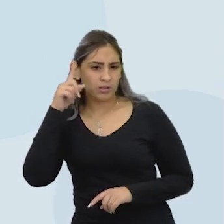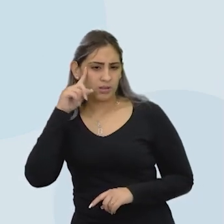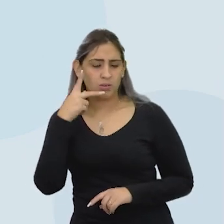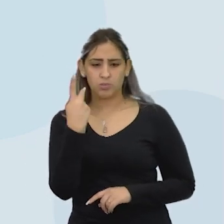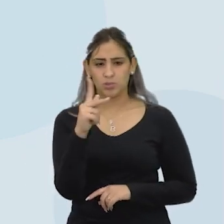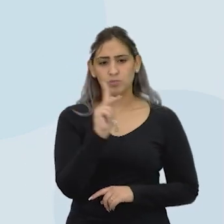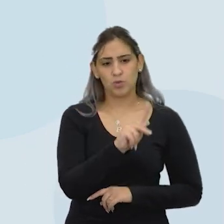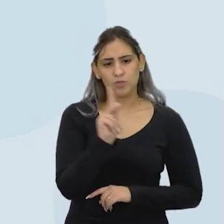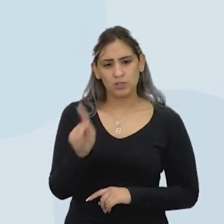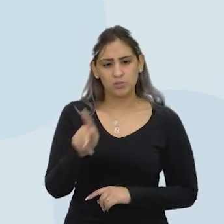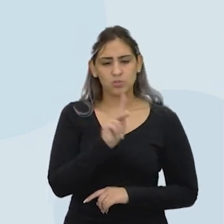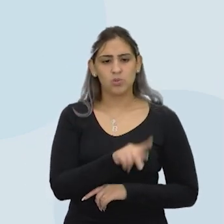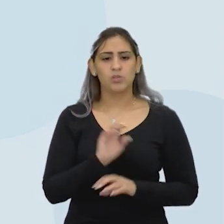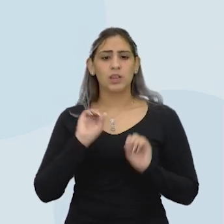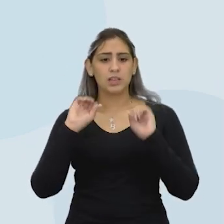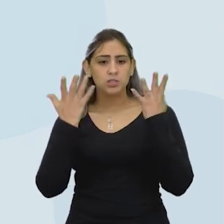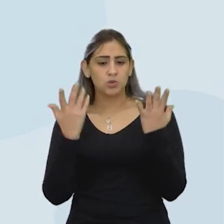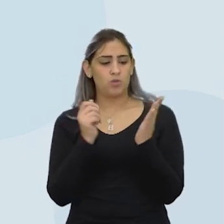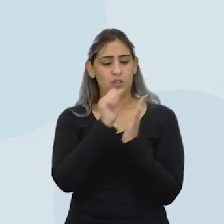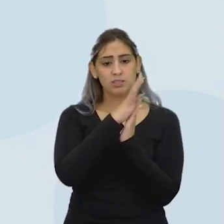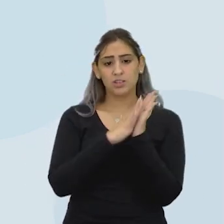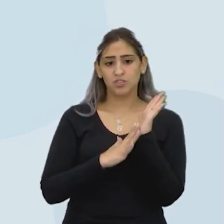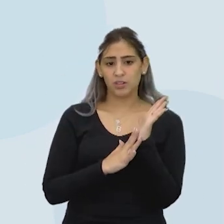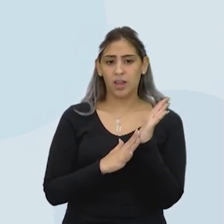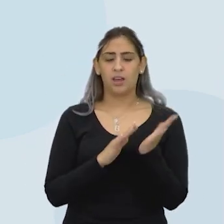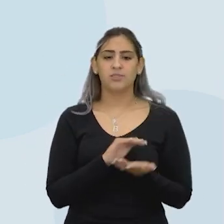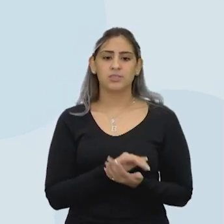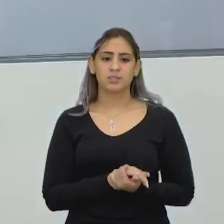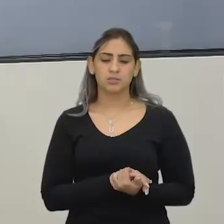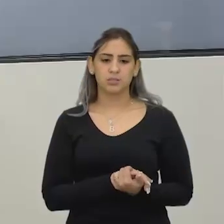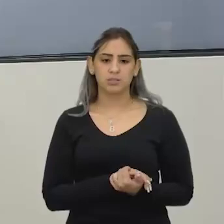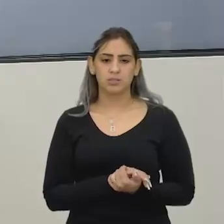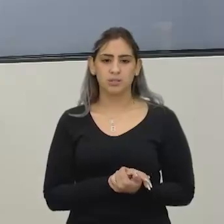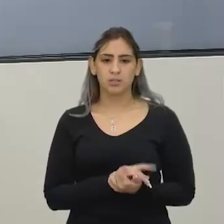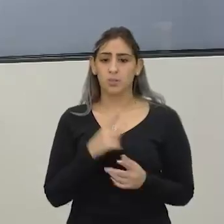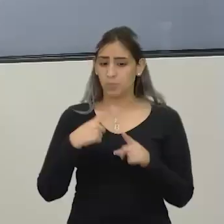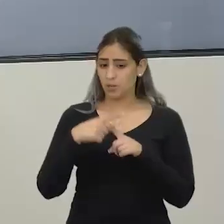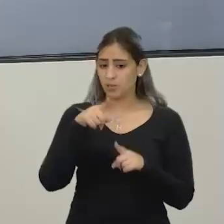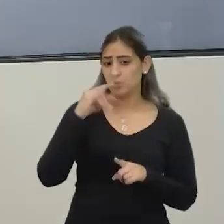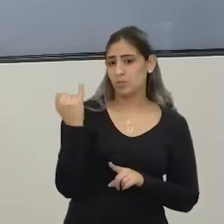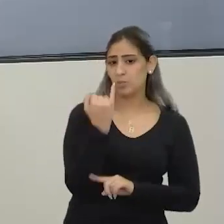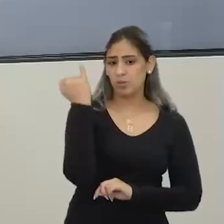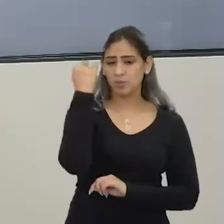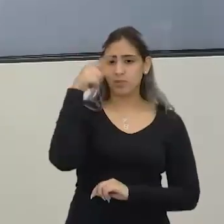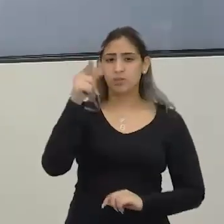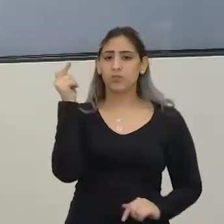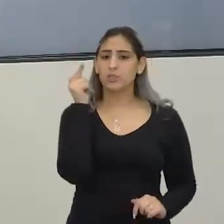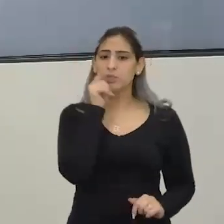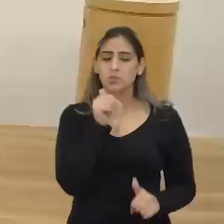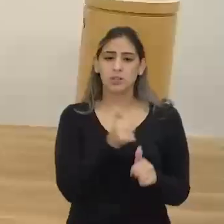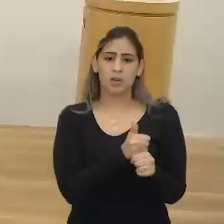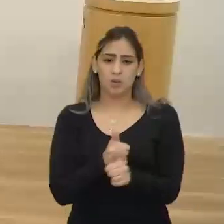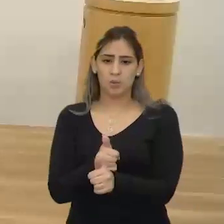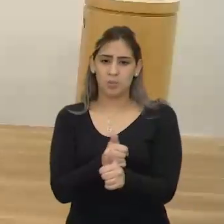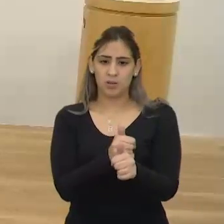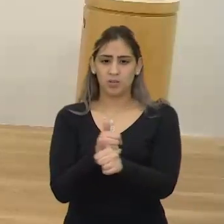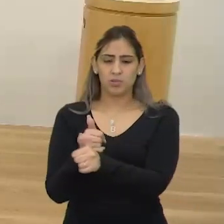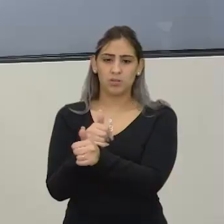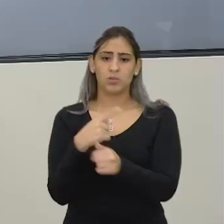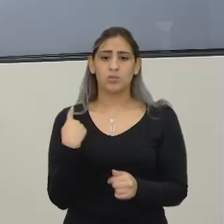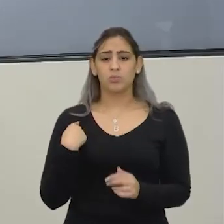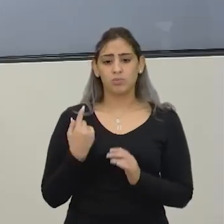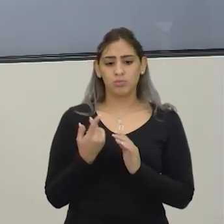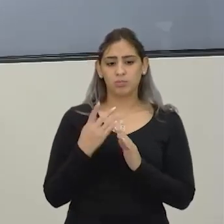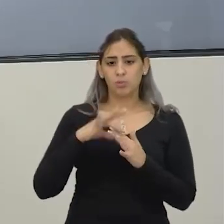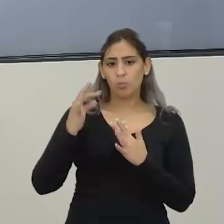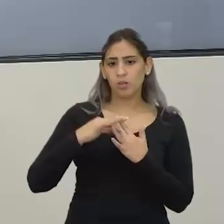seus professores. Resolva as atividades, porque isso vai ser importante para que você consiga acompanhar o nosso conteúdo, para que